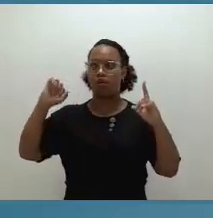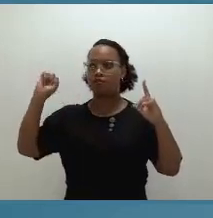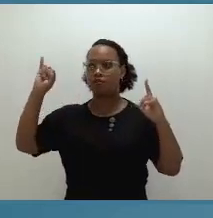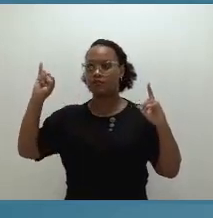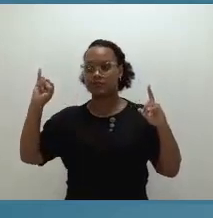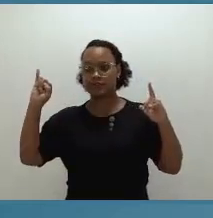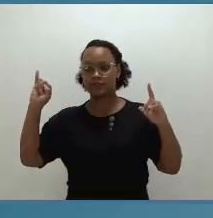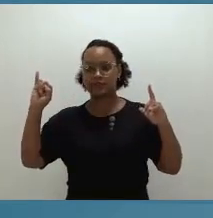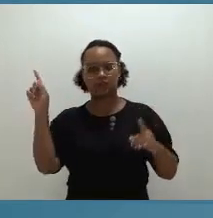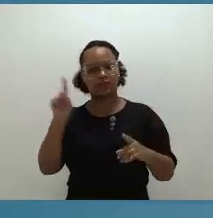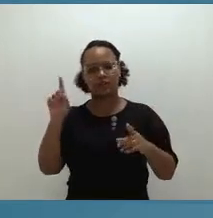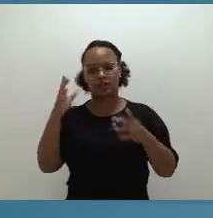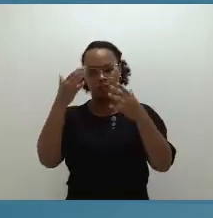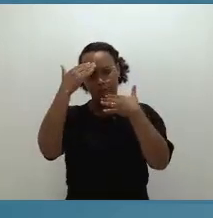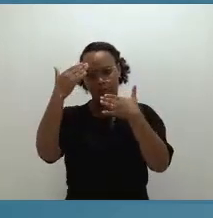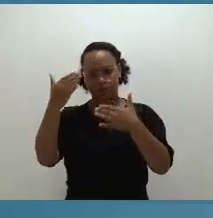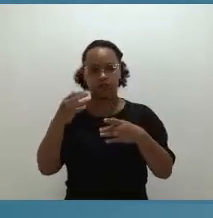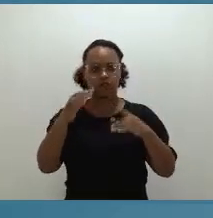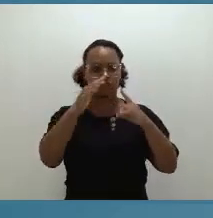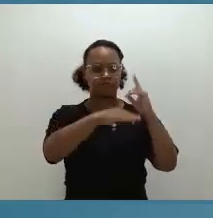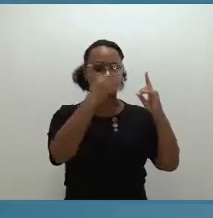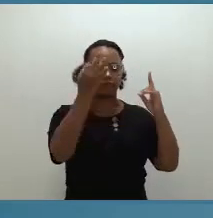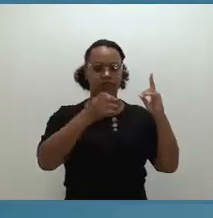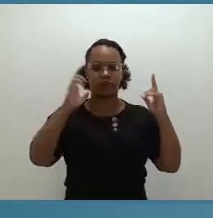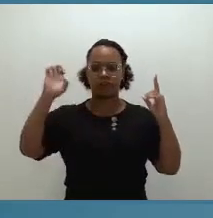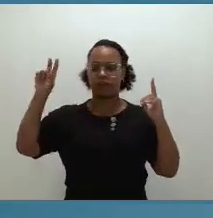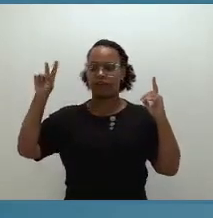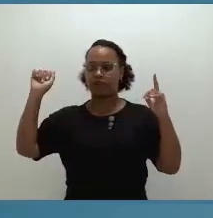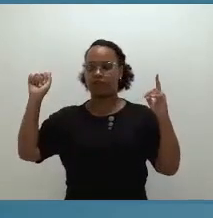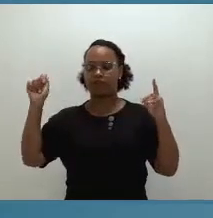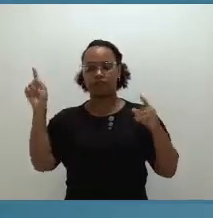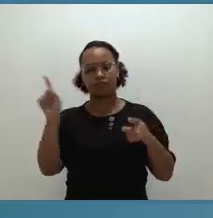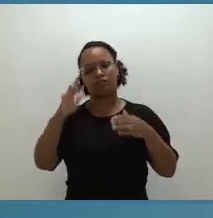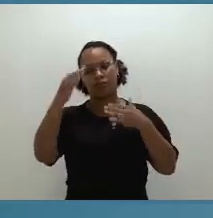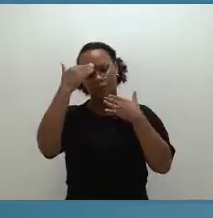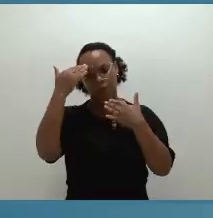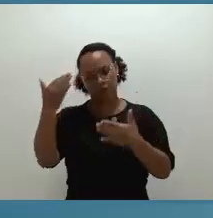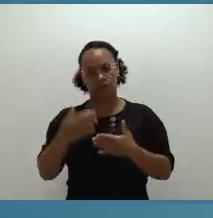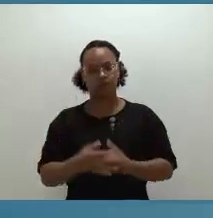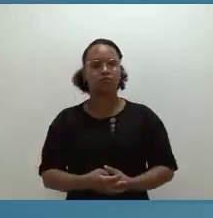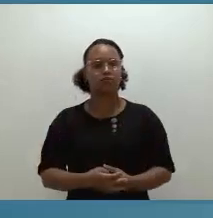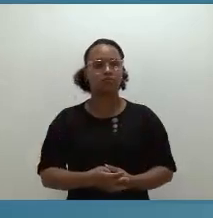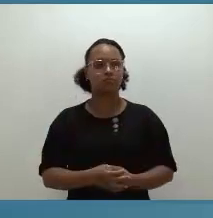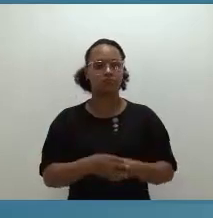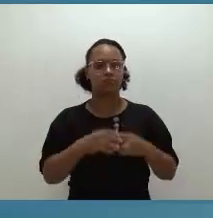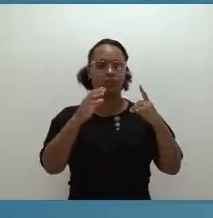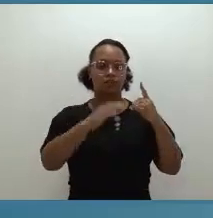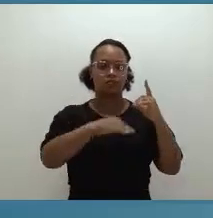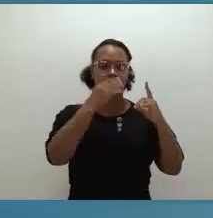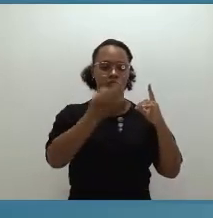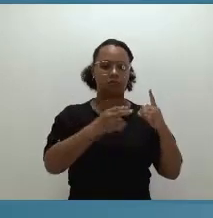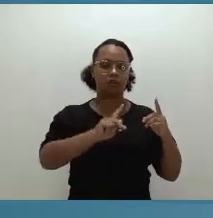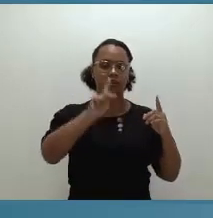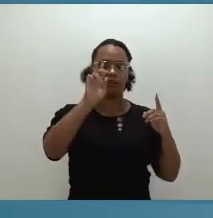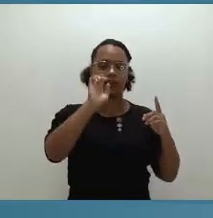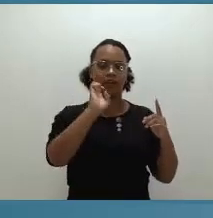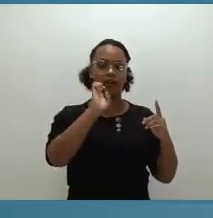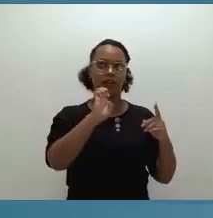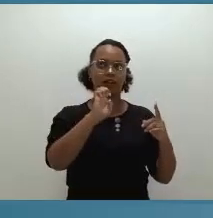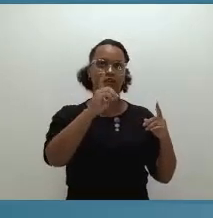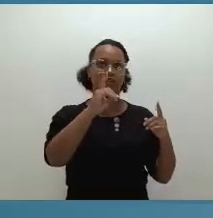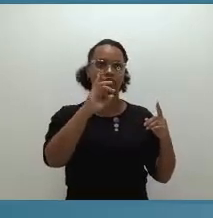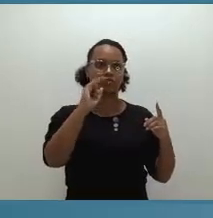obrigada. Desembargadora Eva. Não, excelência, obrigada. Desembargadora Kétima.